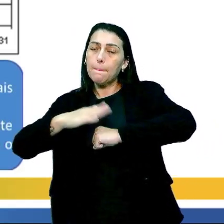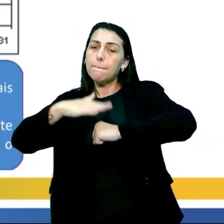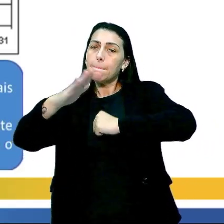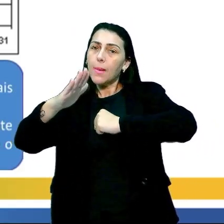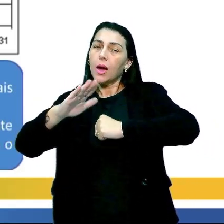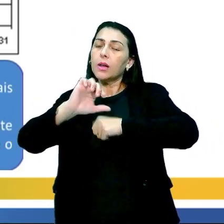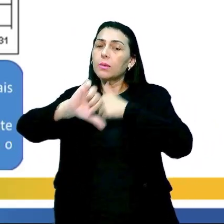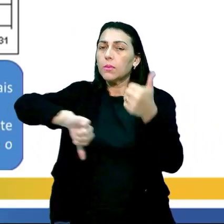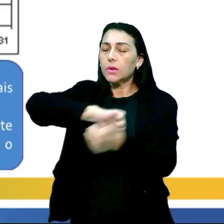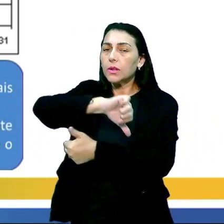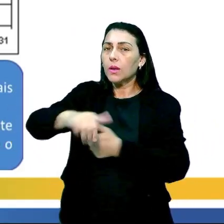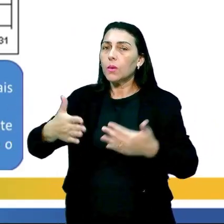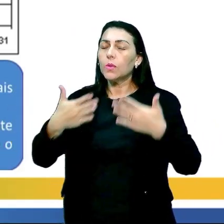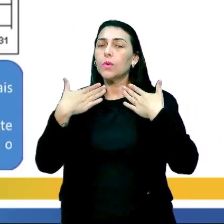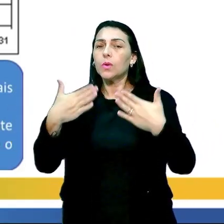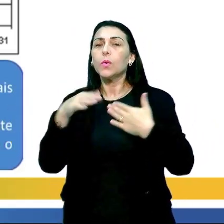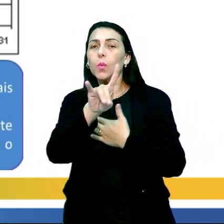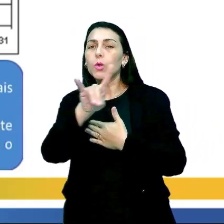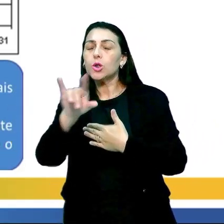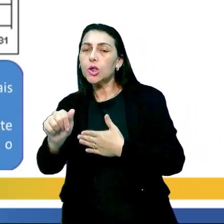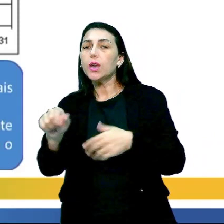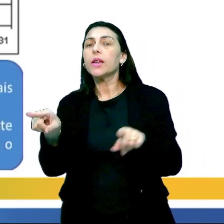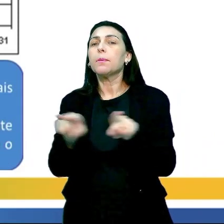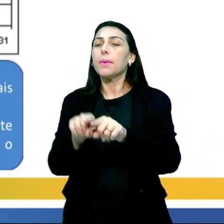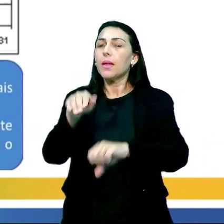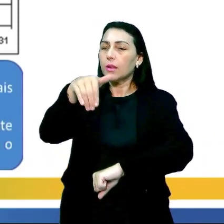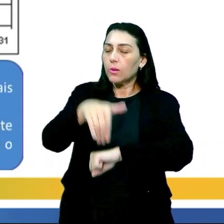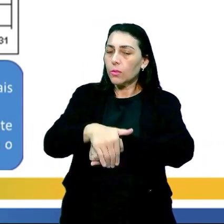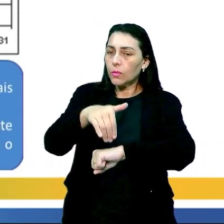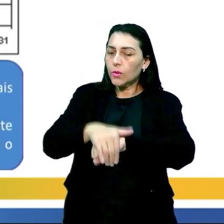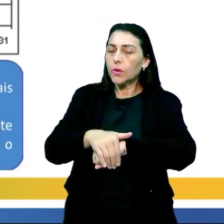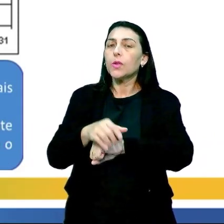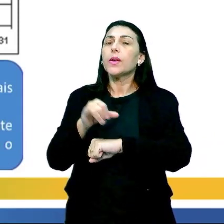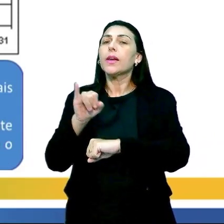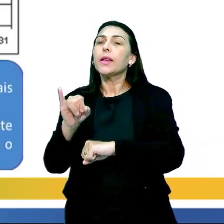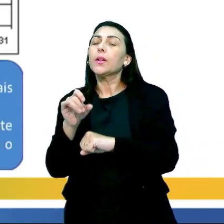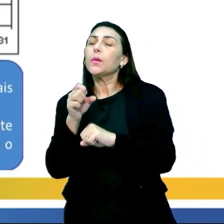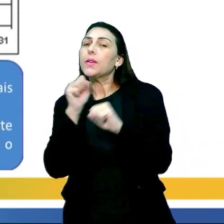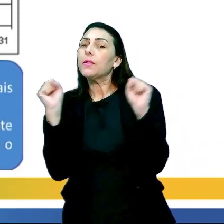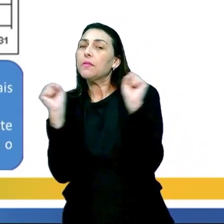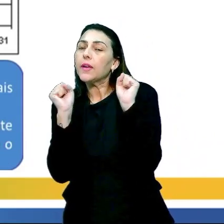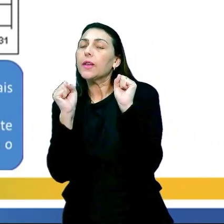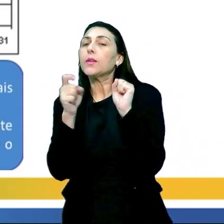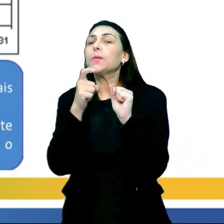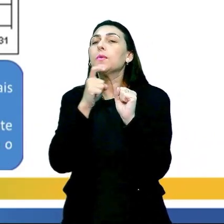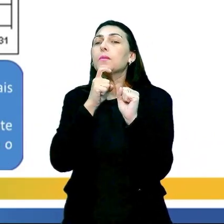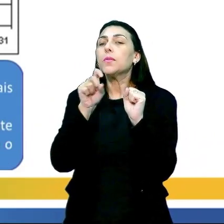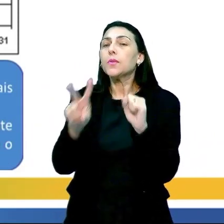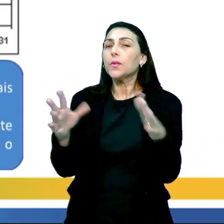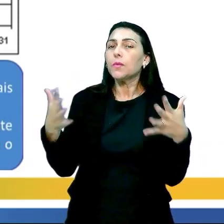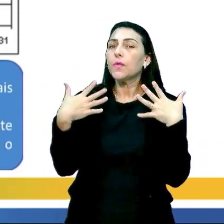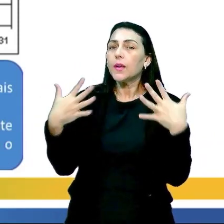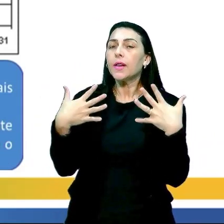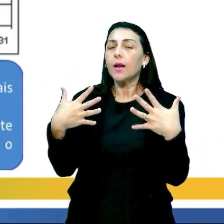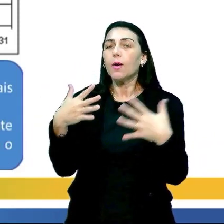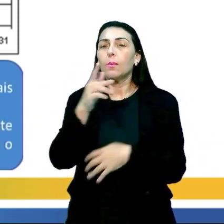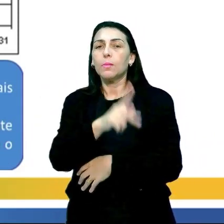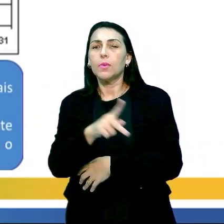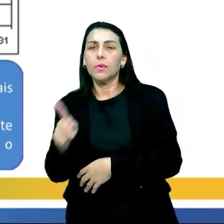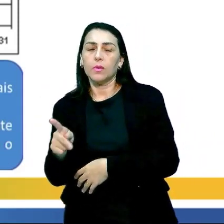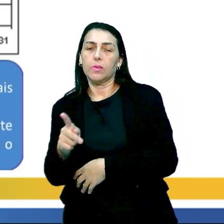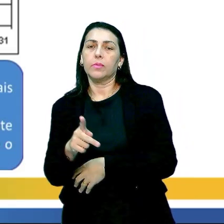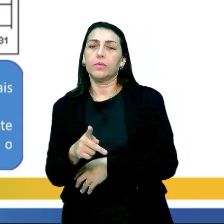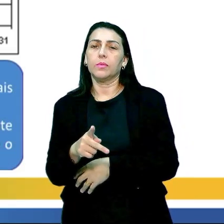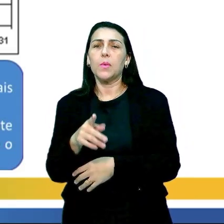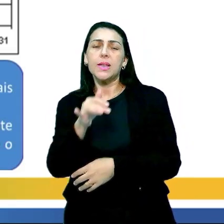será a variação de calor entre o dia e a noite, entre o inverno e o verão. Professora, me